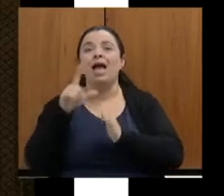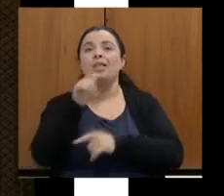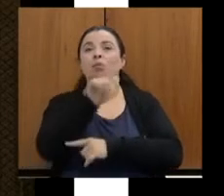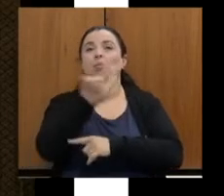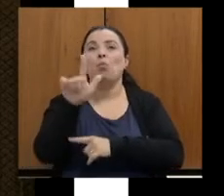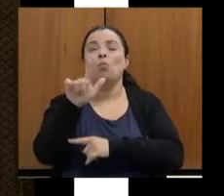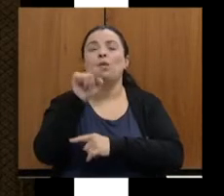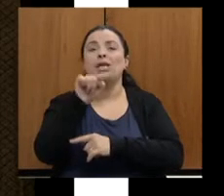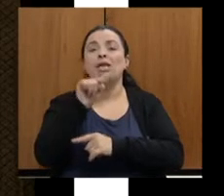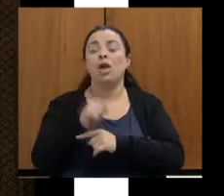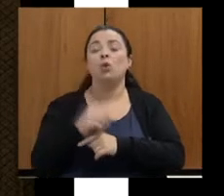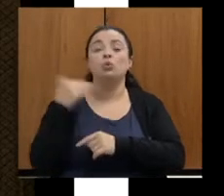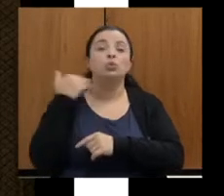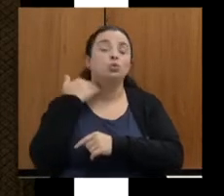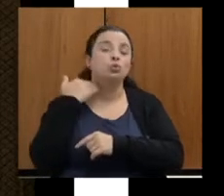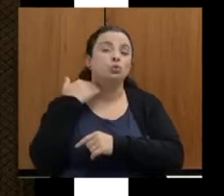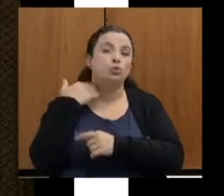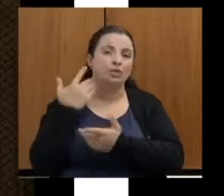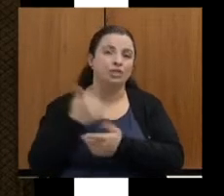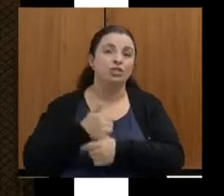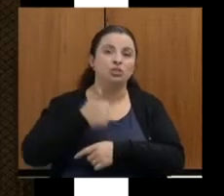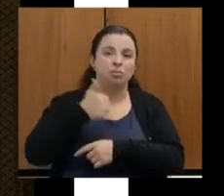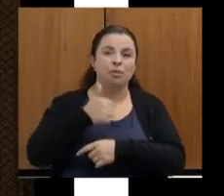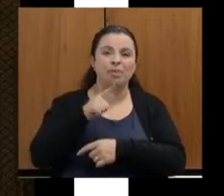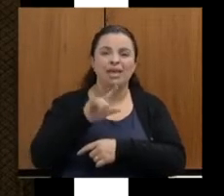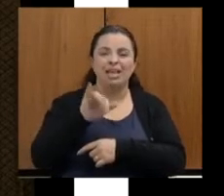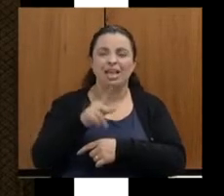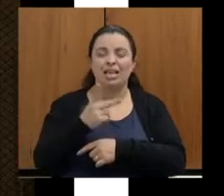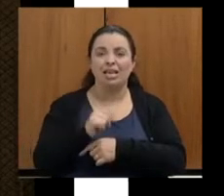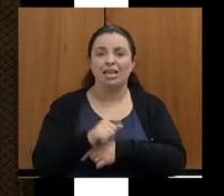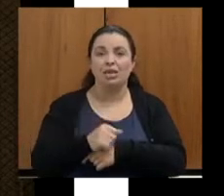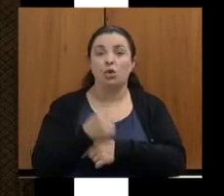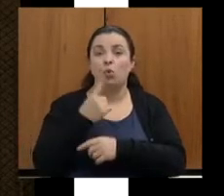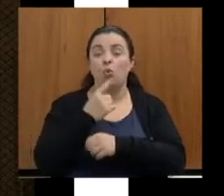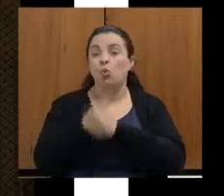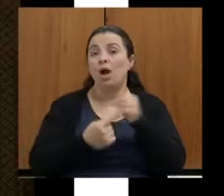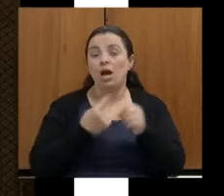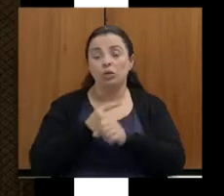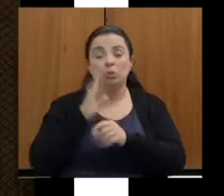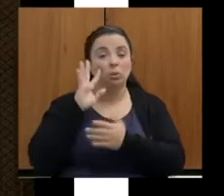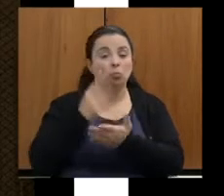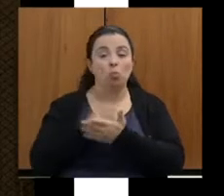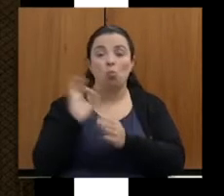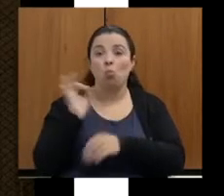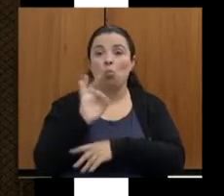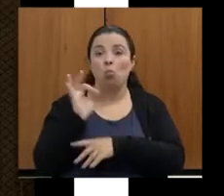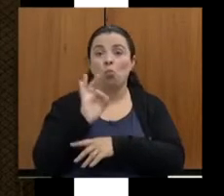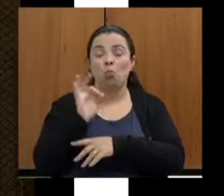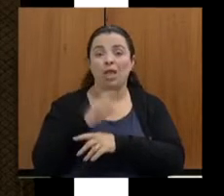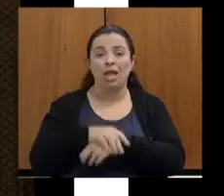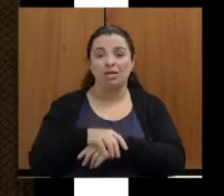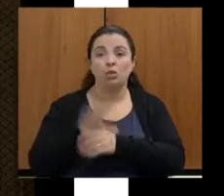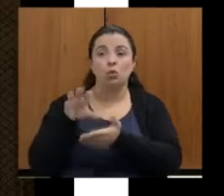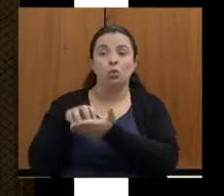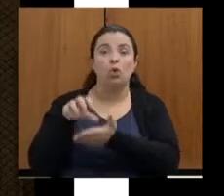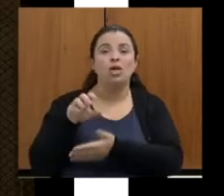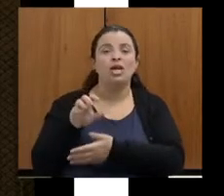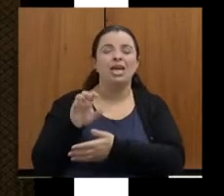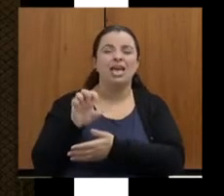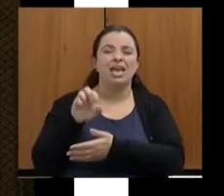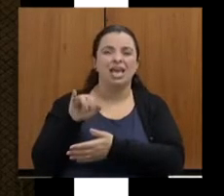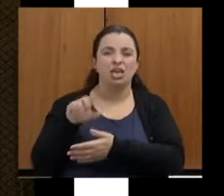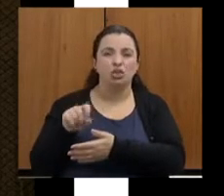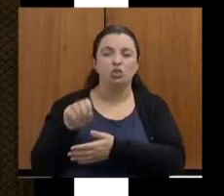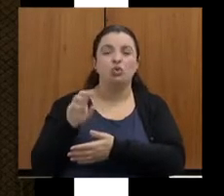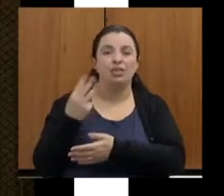é de praticamente um ano foram nove meses sem nenhuma decisão sobre os três né No que diz respeito ao recenseamento coletivo de Gesteira